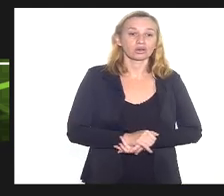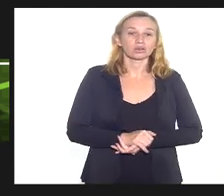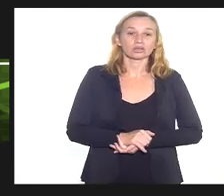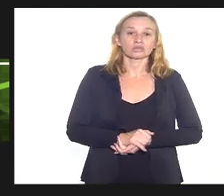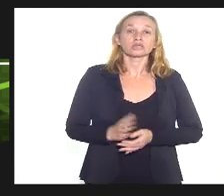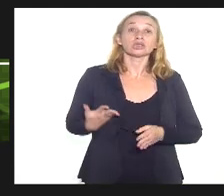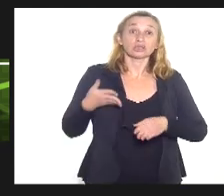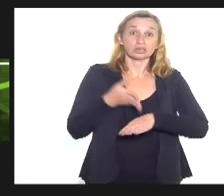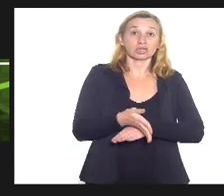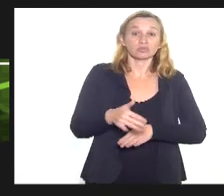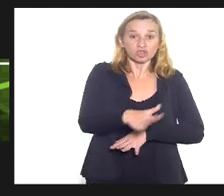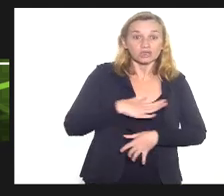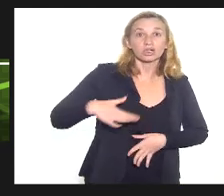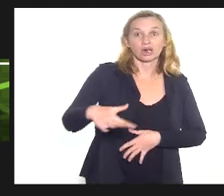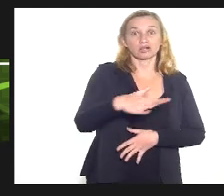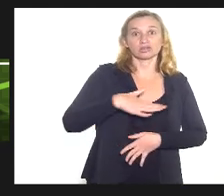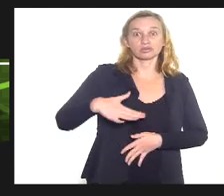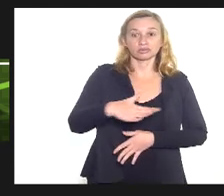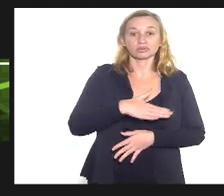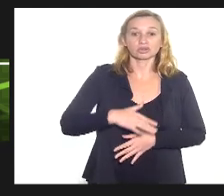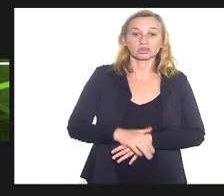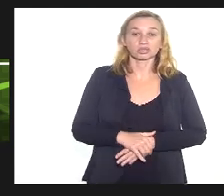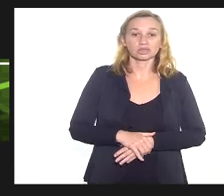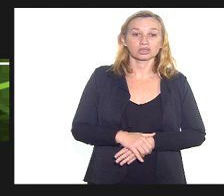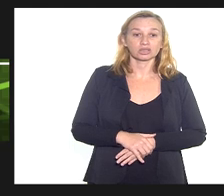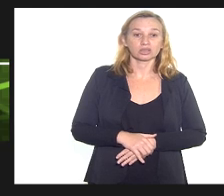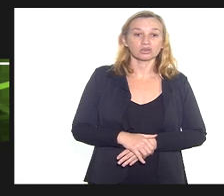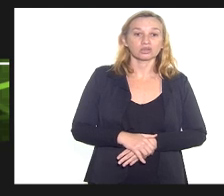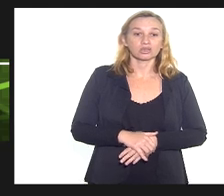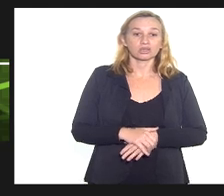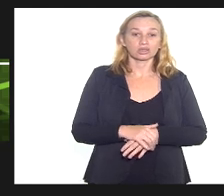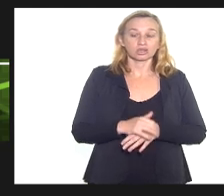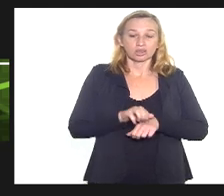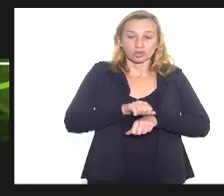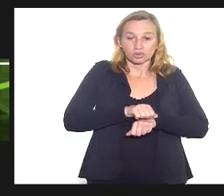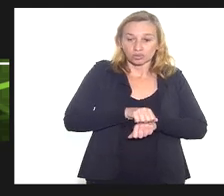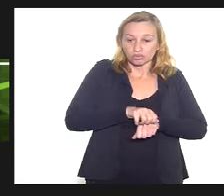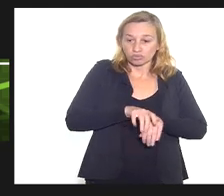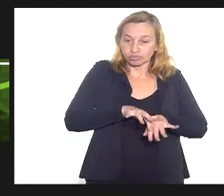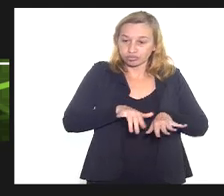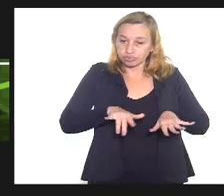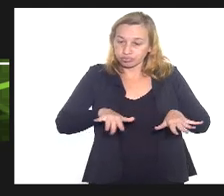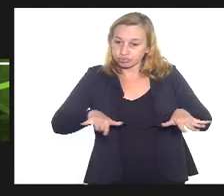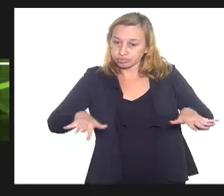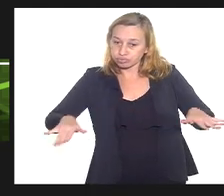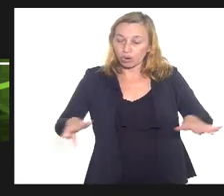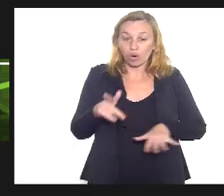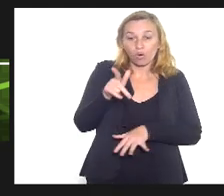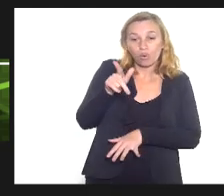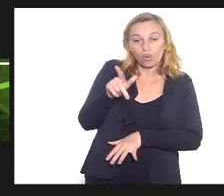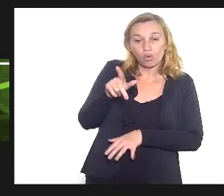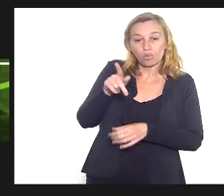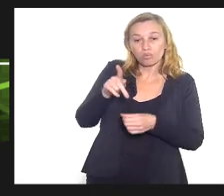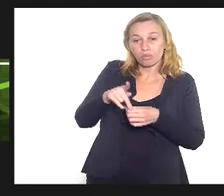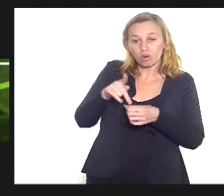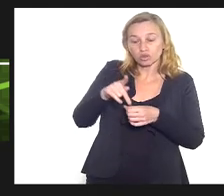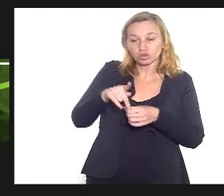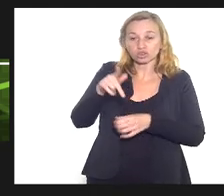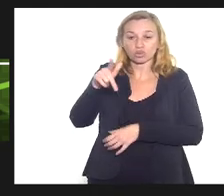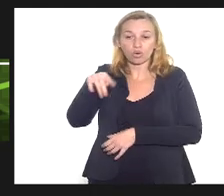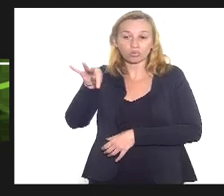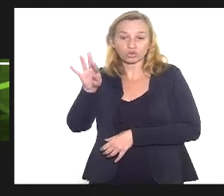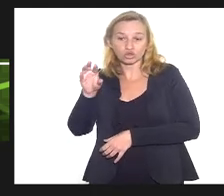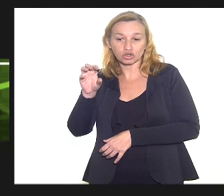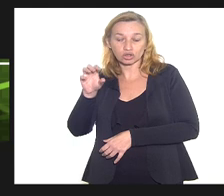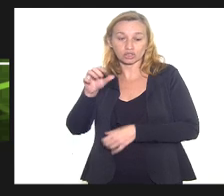Nós entramos na área de rede de distribuição, temos alguns postos de combustíveis